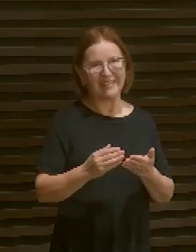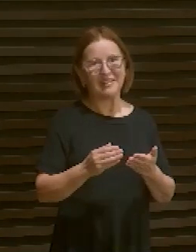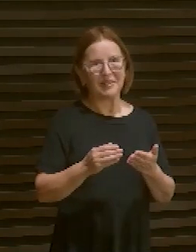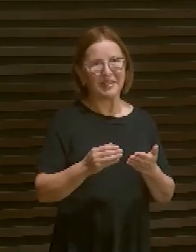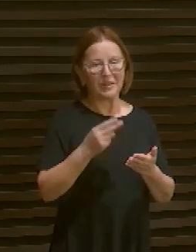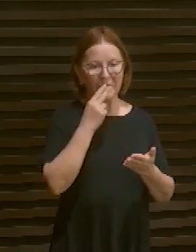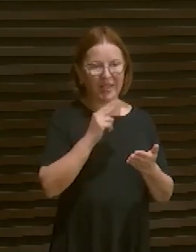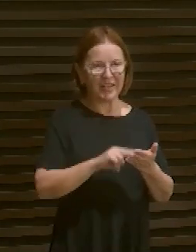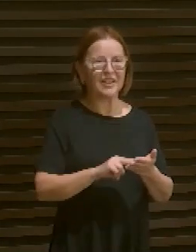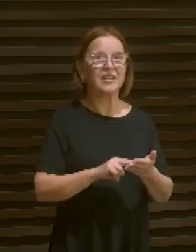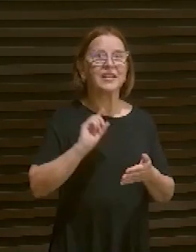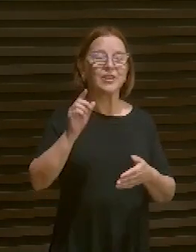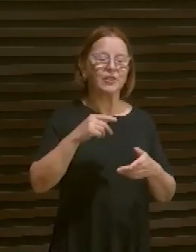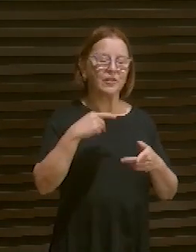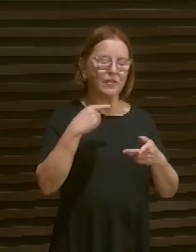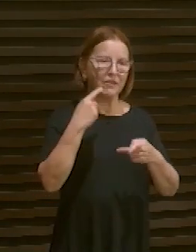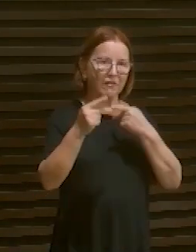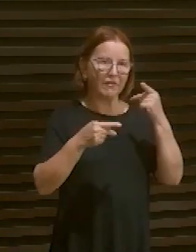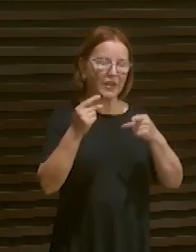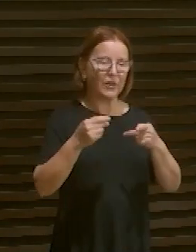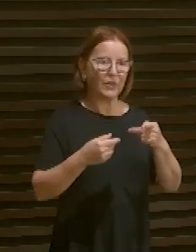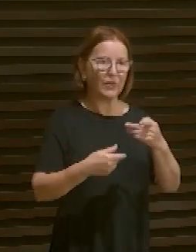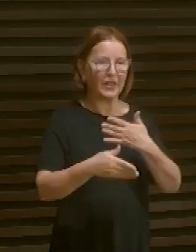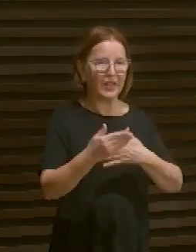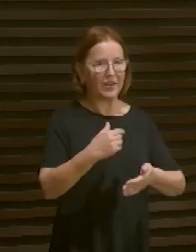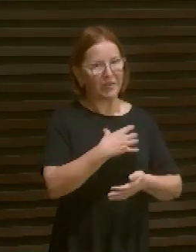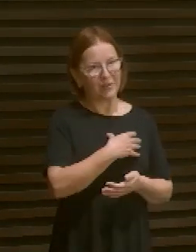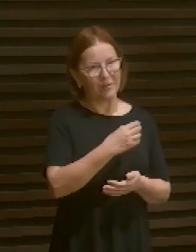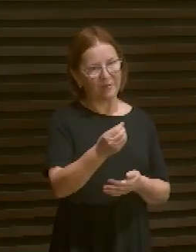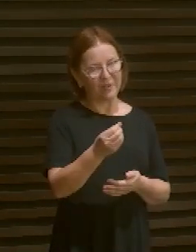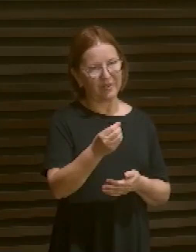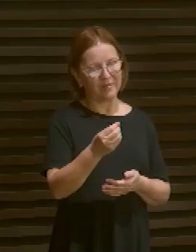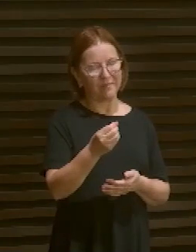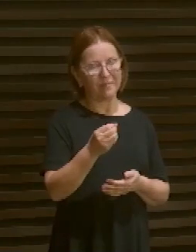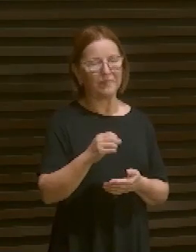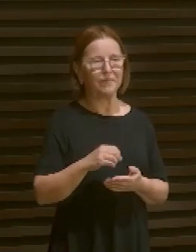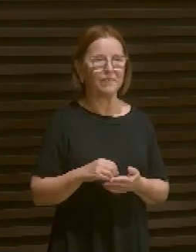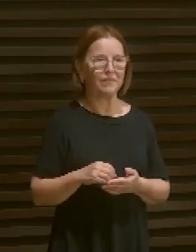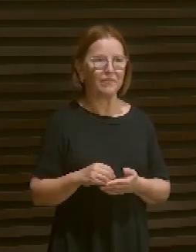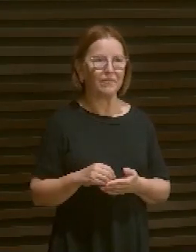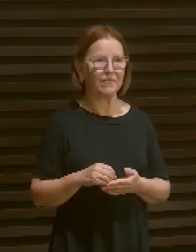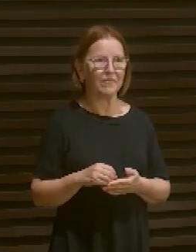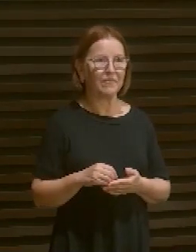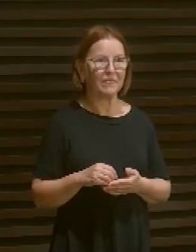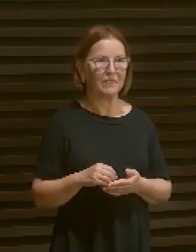pelo Filho. Ele é a linguagem